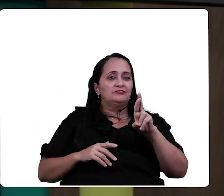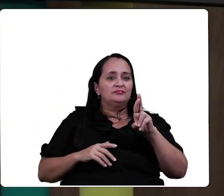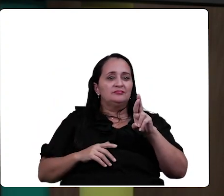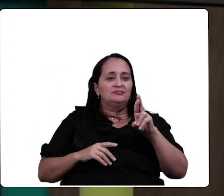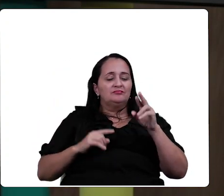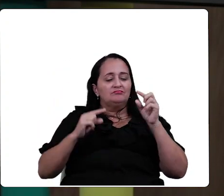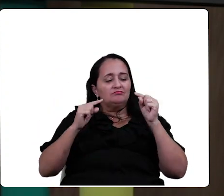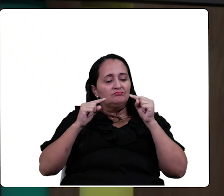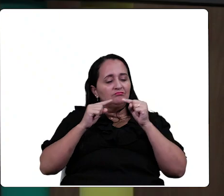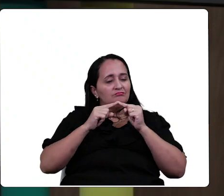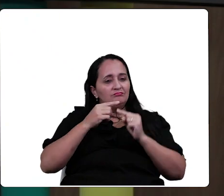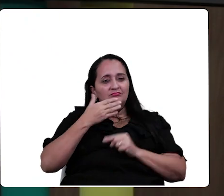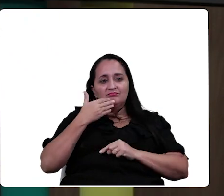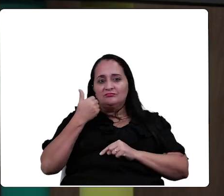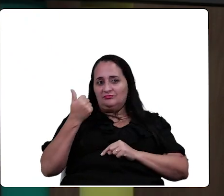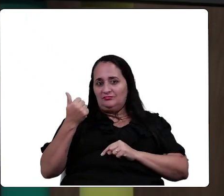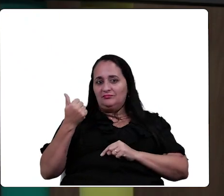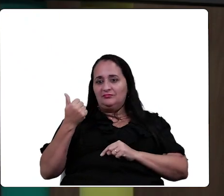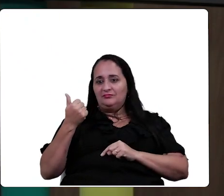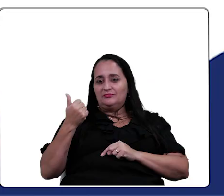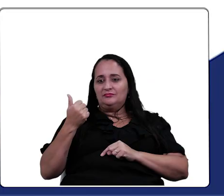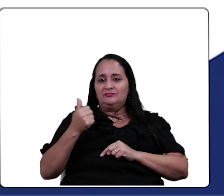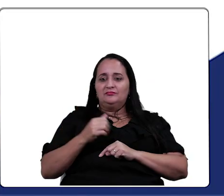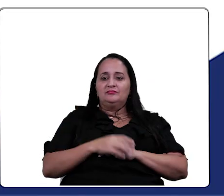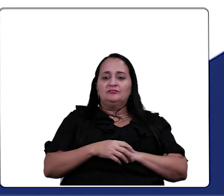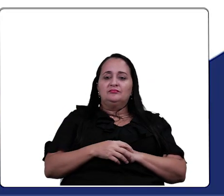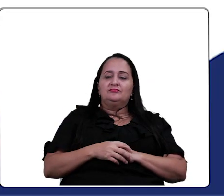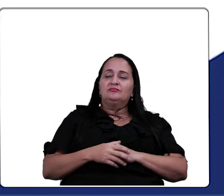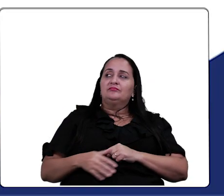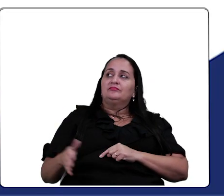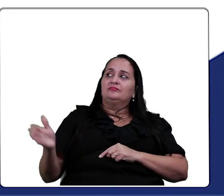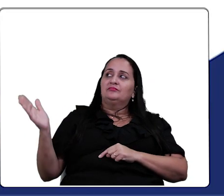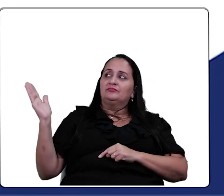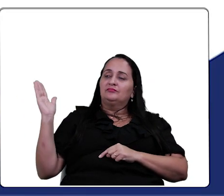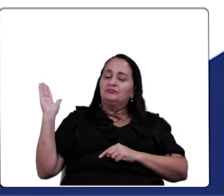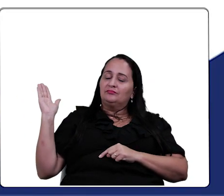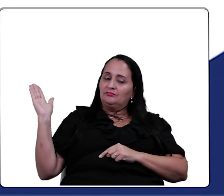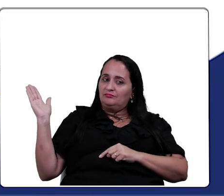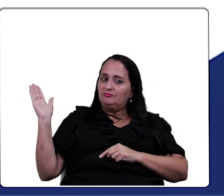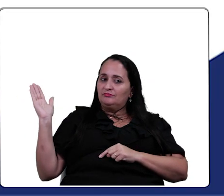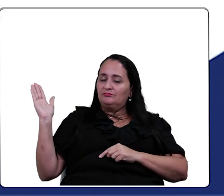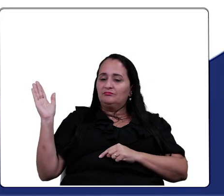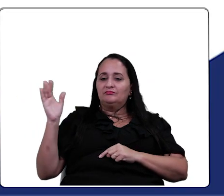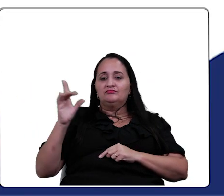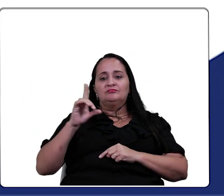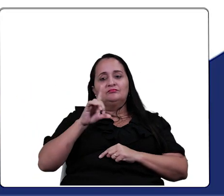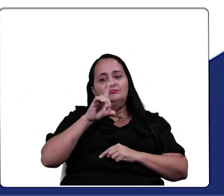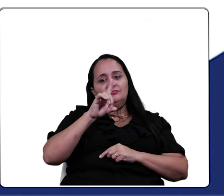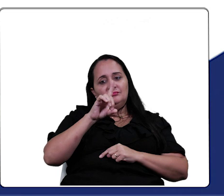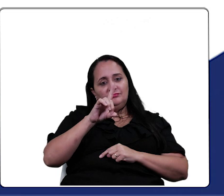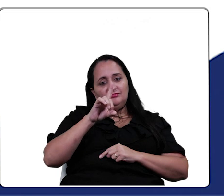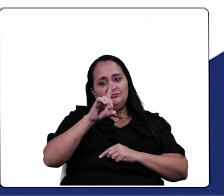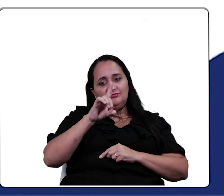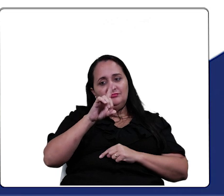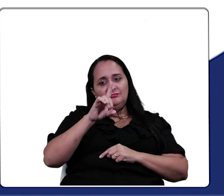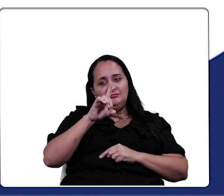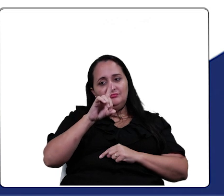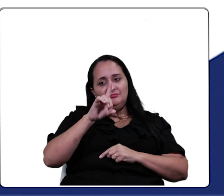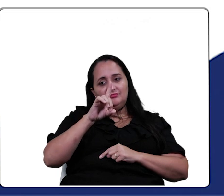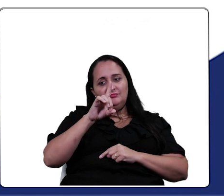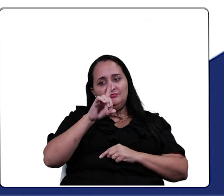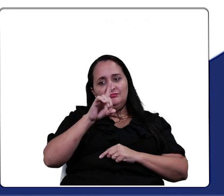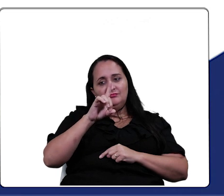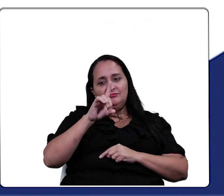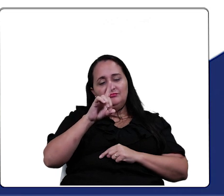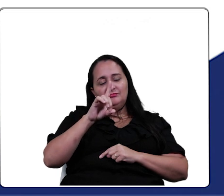opção responde melhor a questão? A tirinha que a gente leu fala sobre...